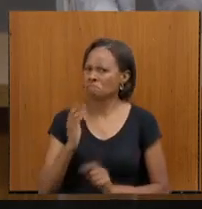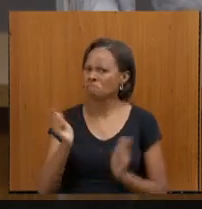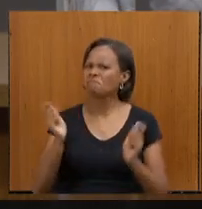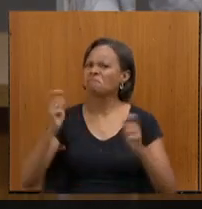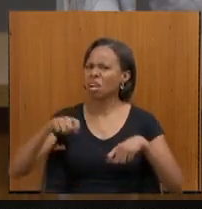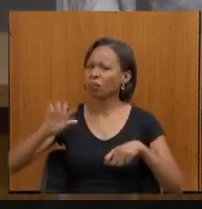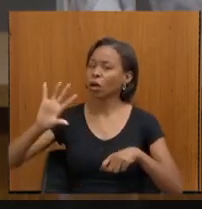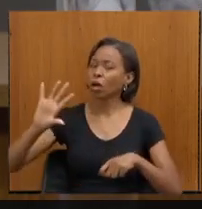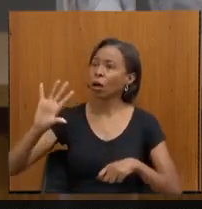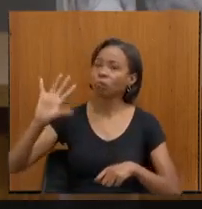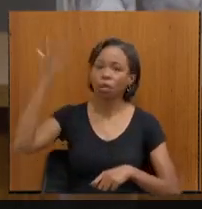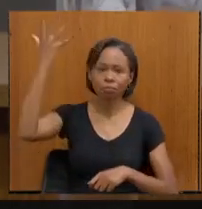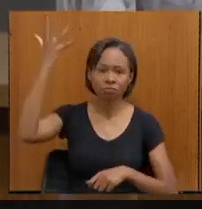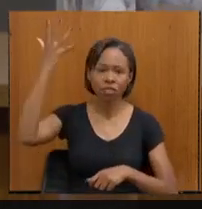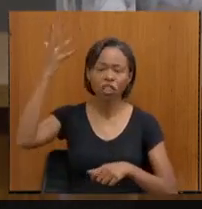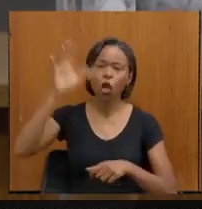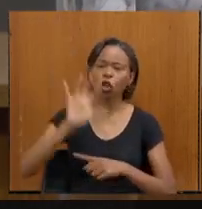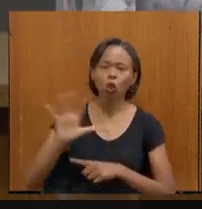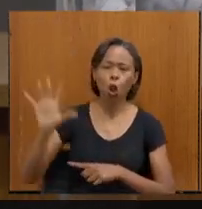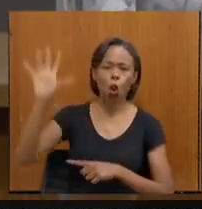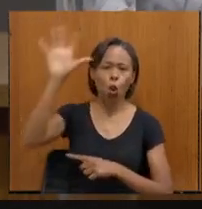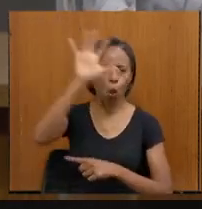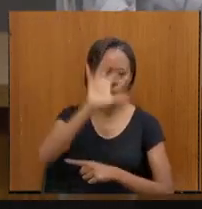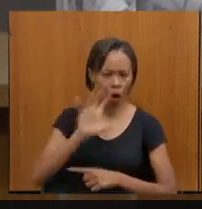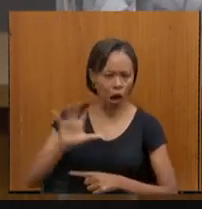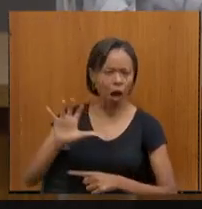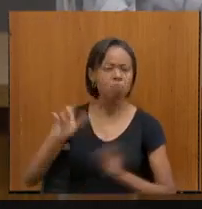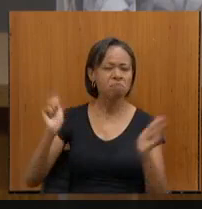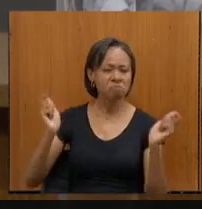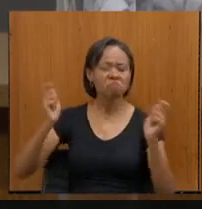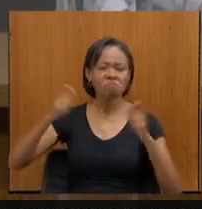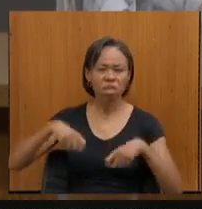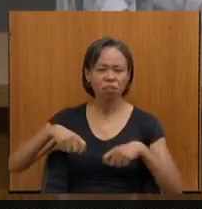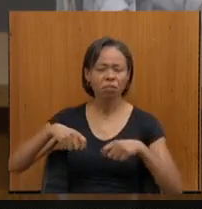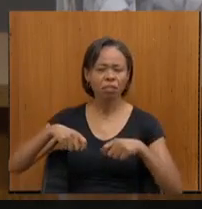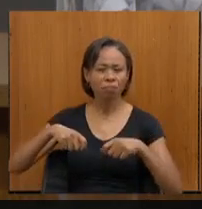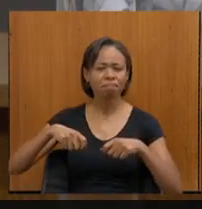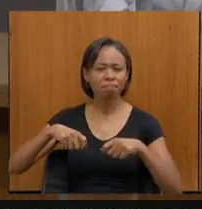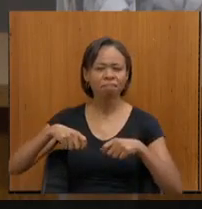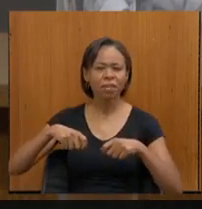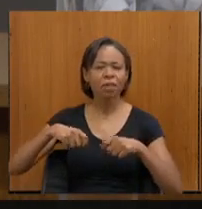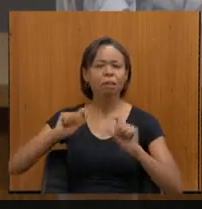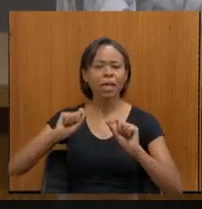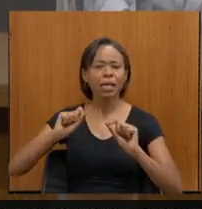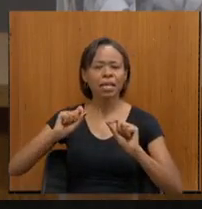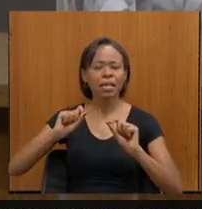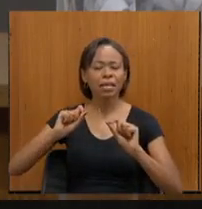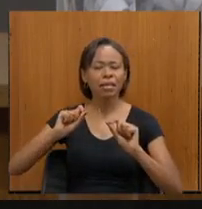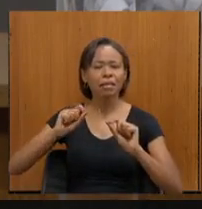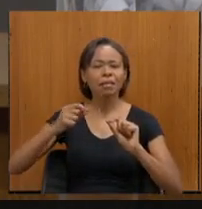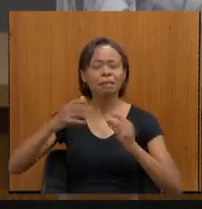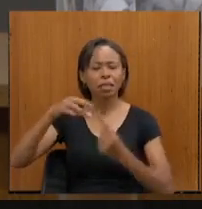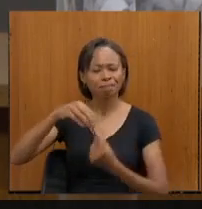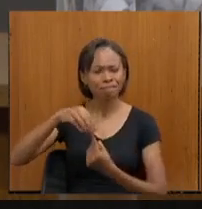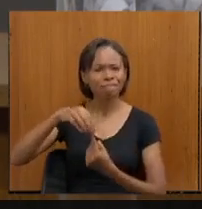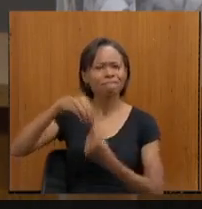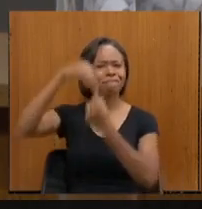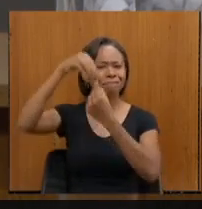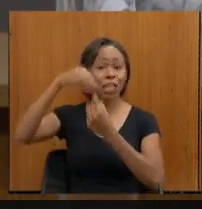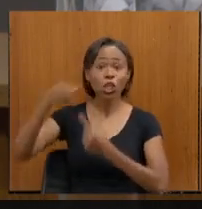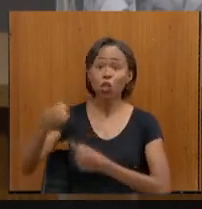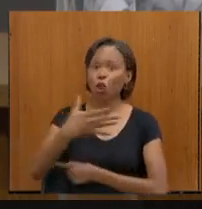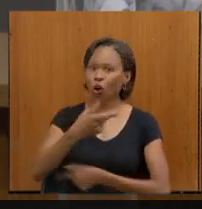climáticas geográficas muito grandes para se destacar nessa nova economia que está